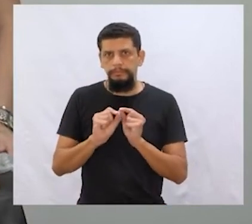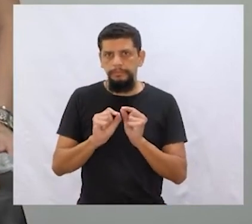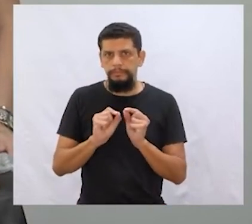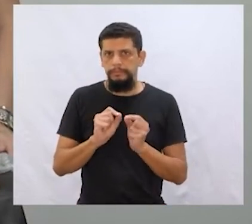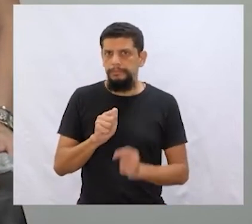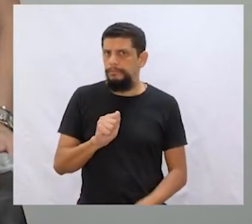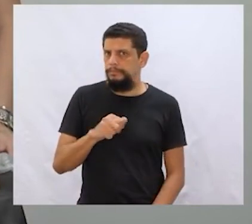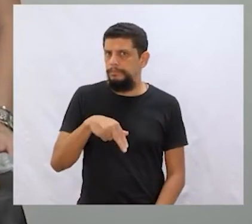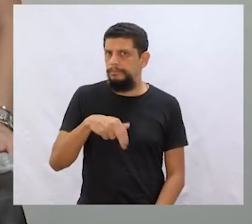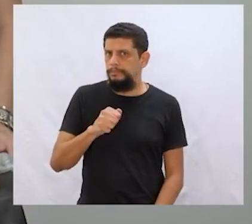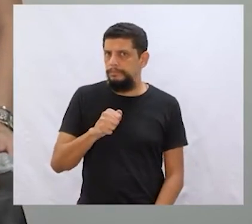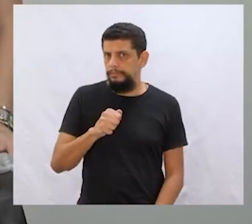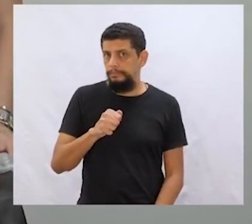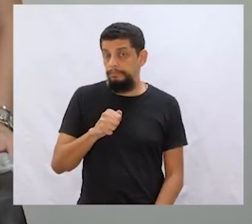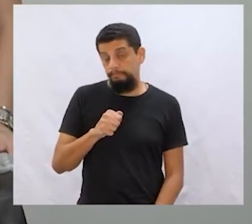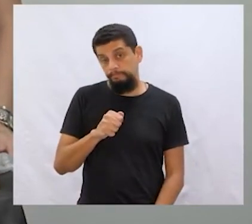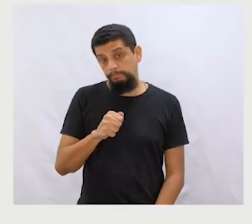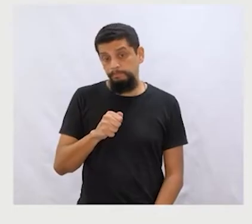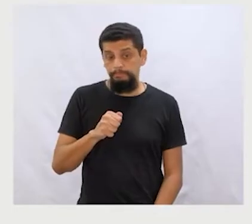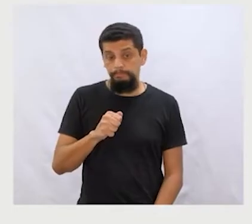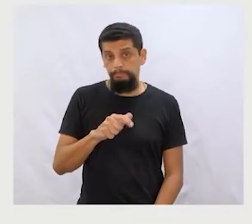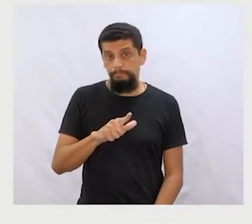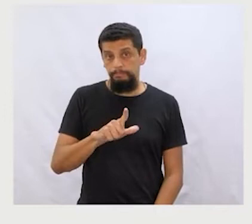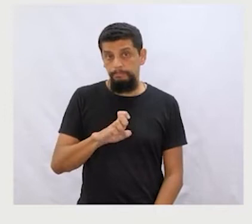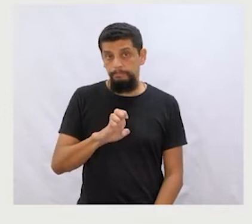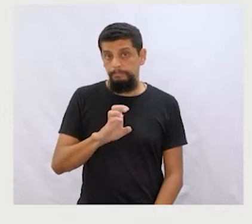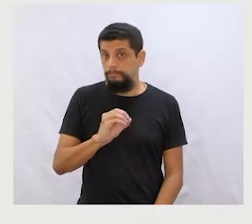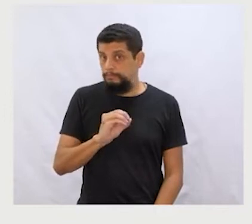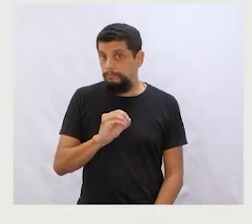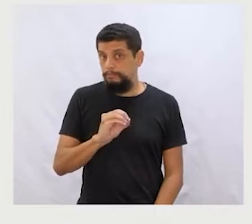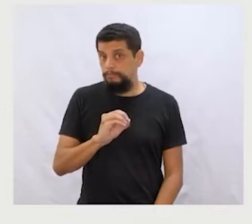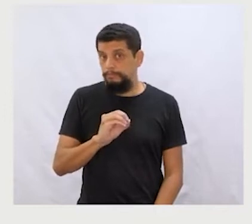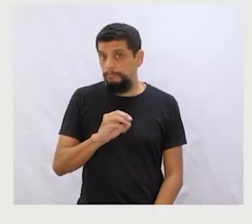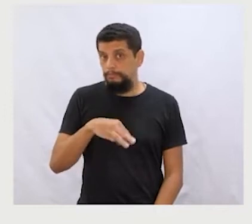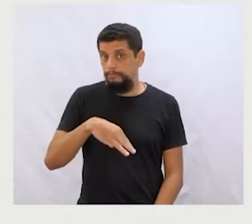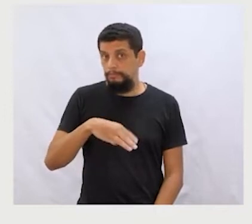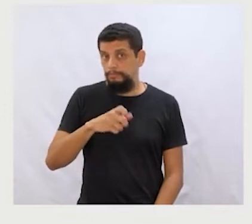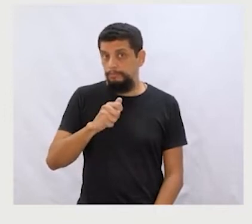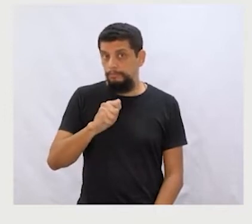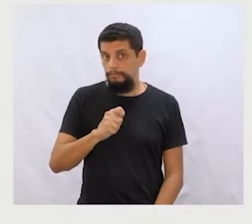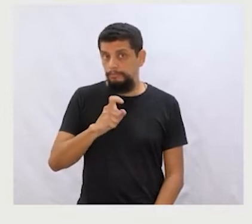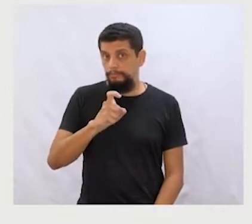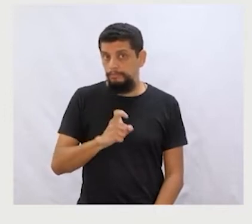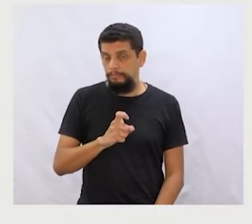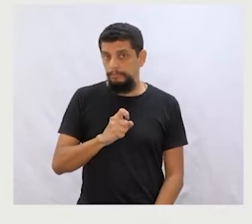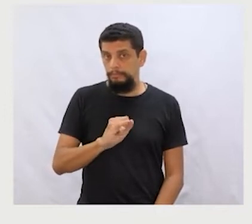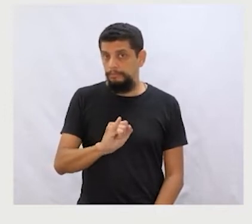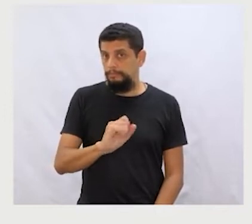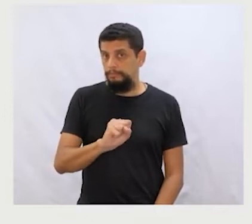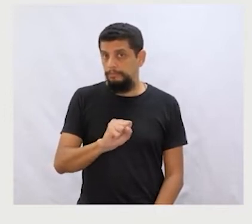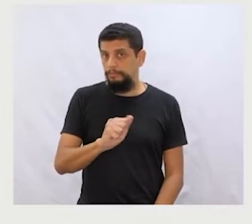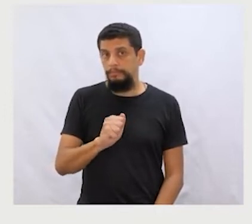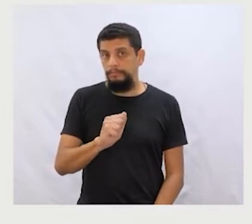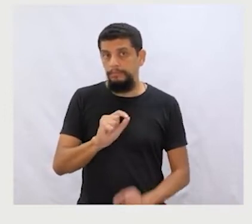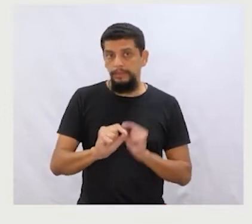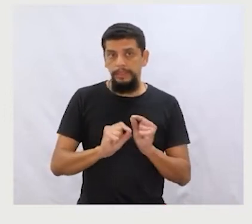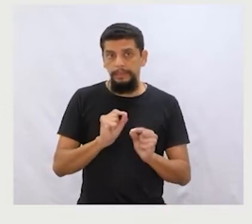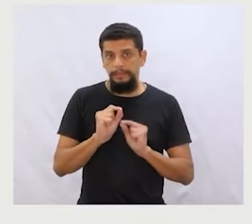será? Será que é a Ana? É o Léo? Max e Isa? Quem